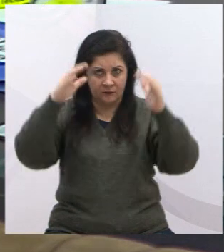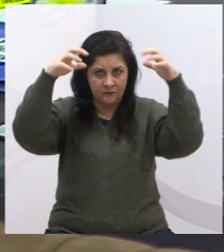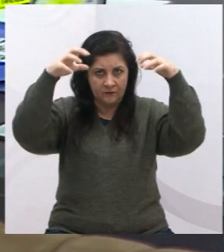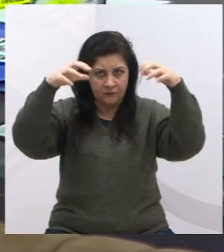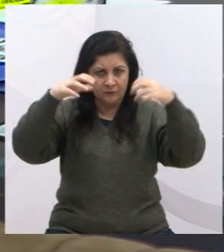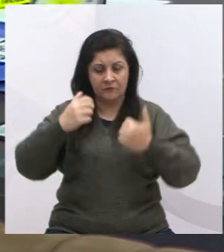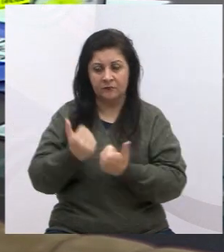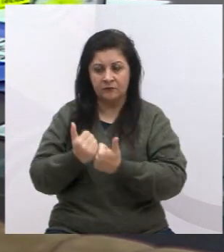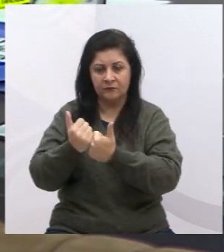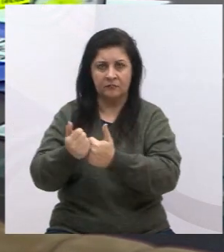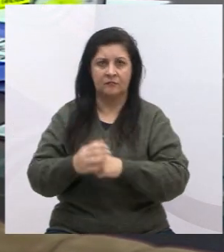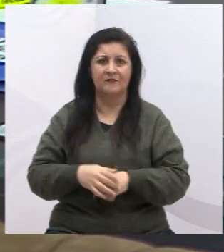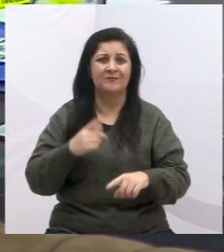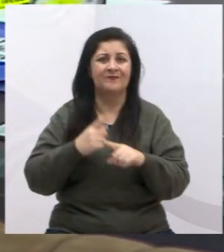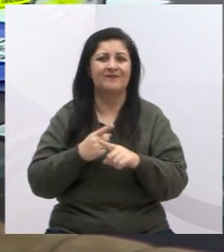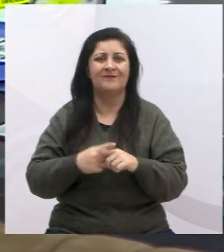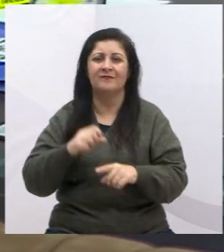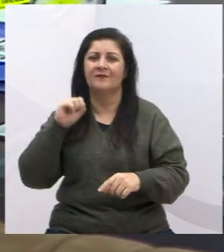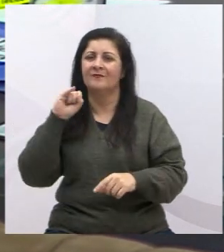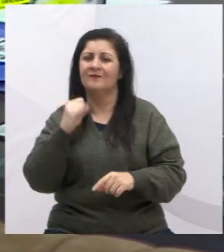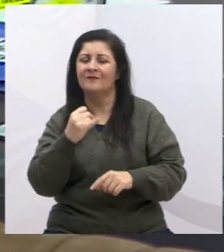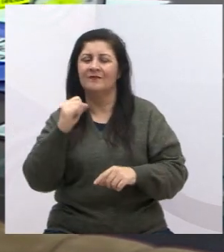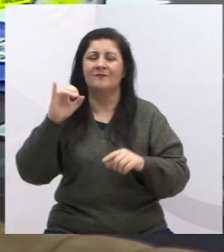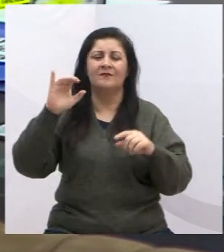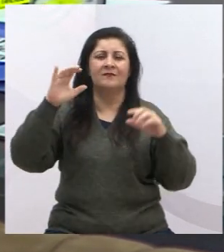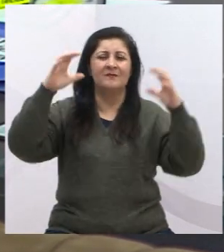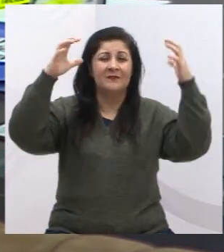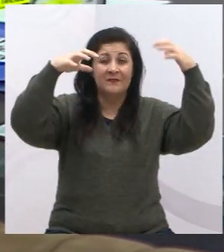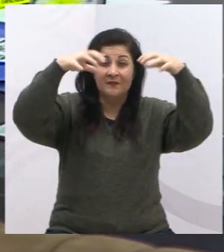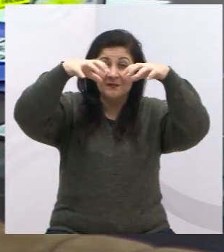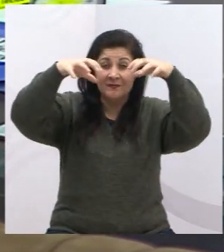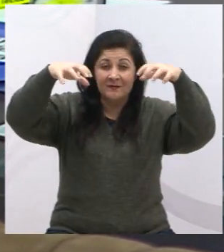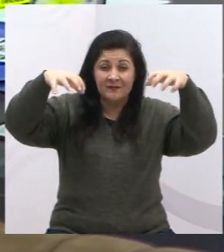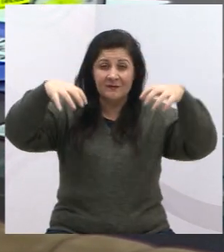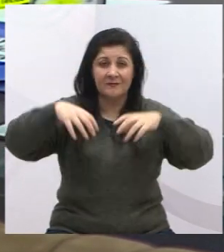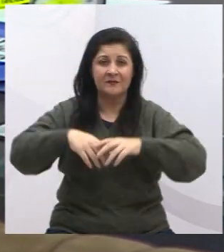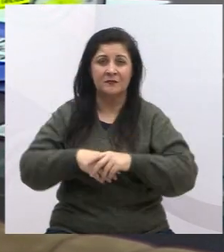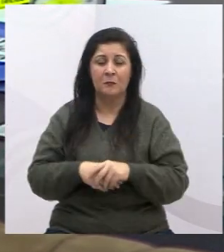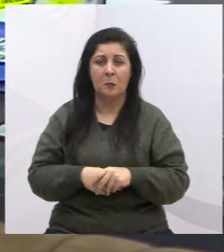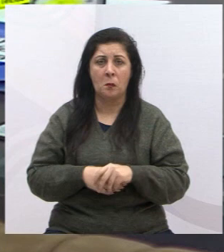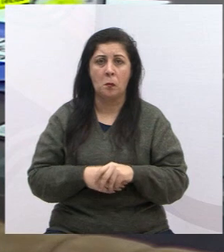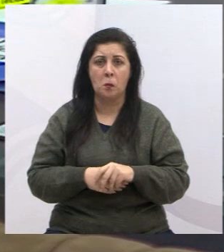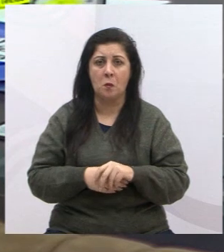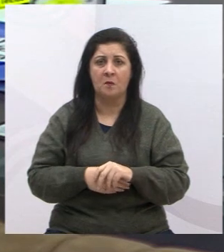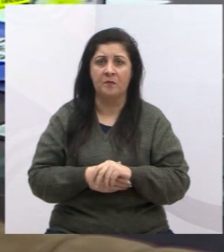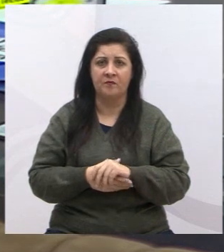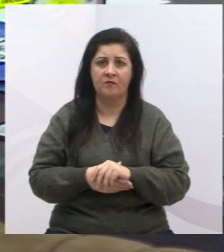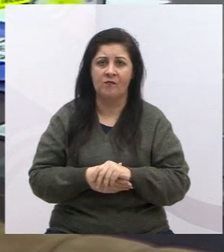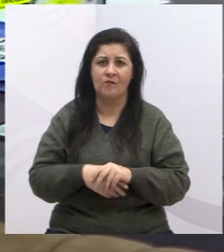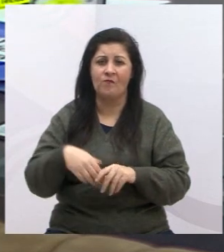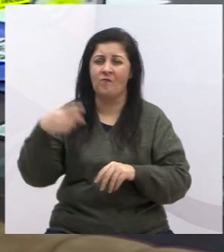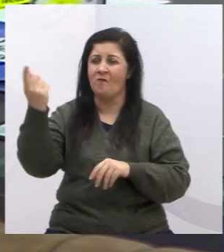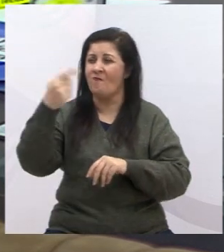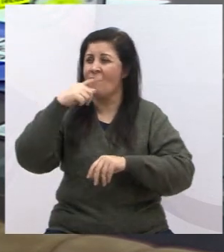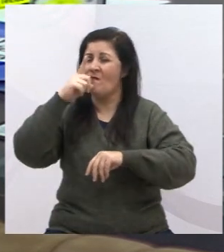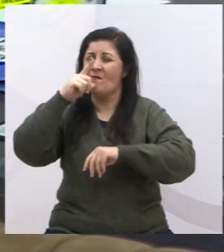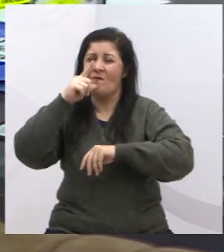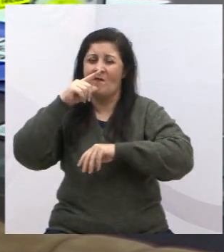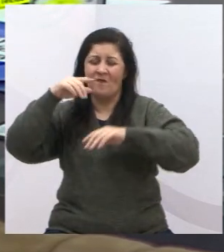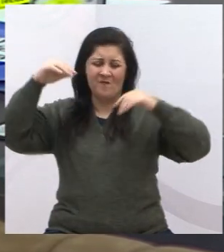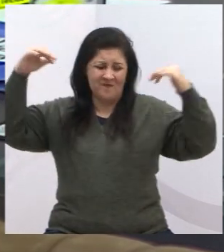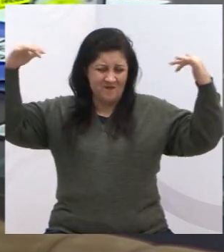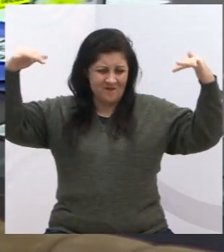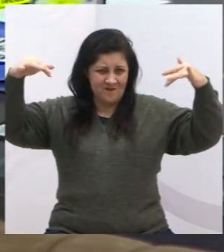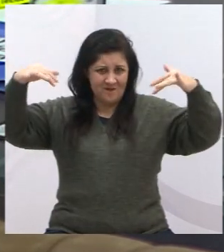E aí, quando chove, vem aquela chuva, fica perto da pedágio ali. Quando chove, vem a água dos